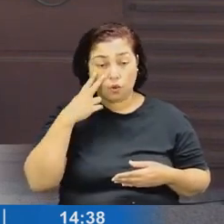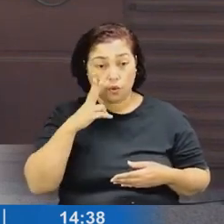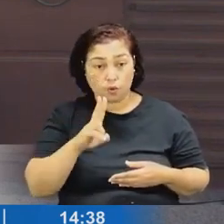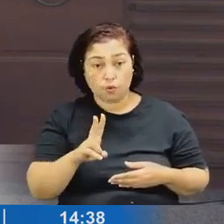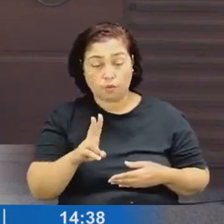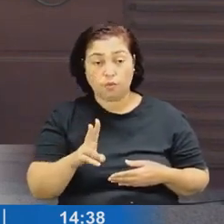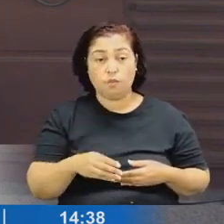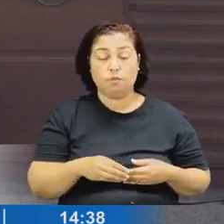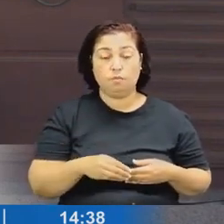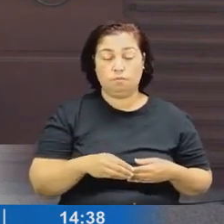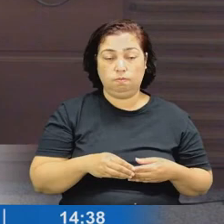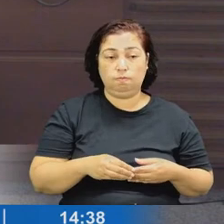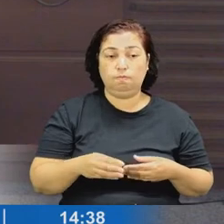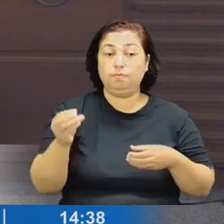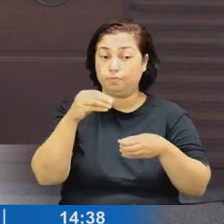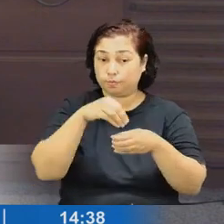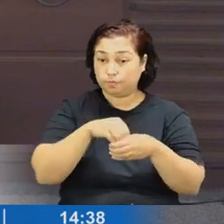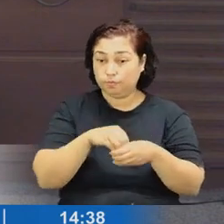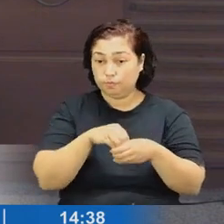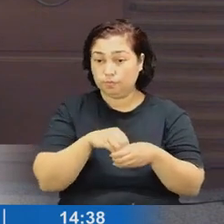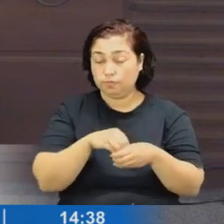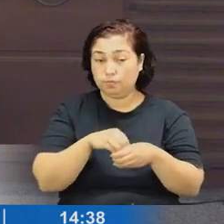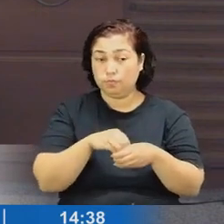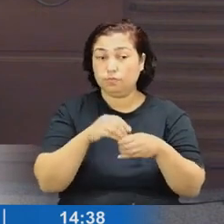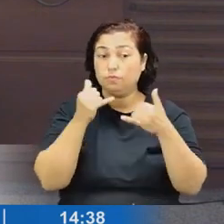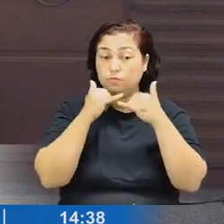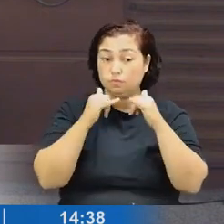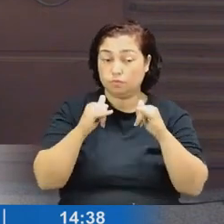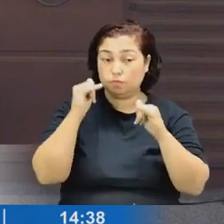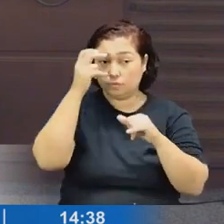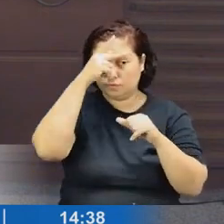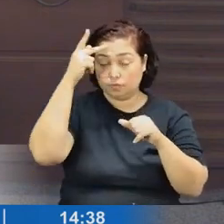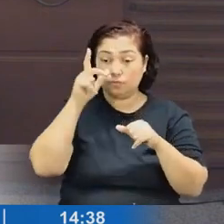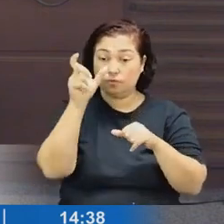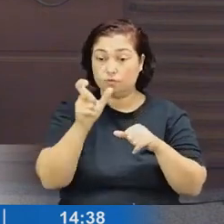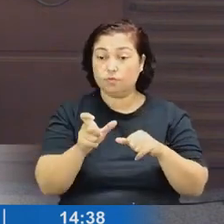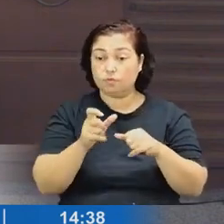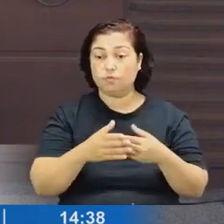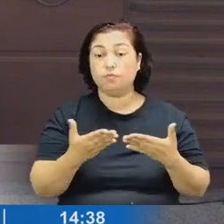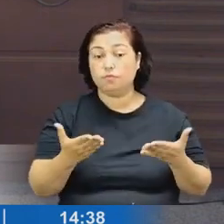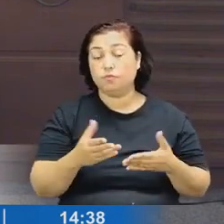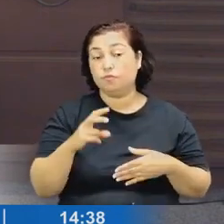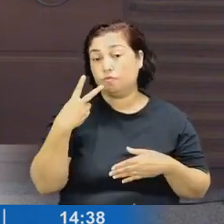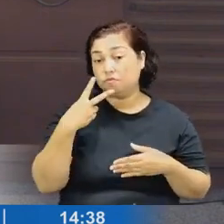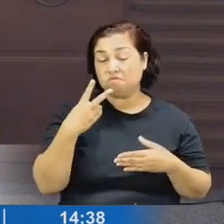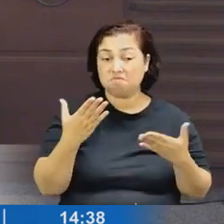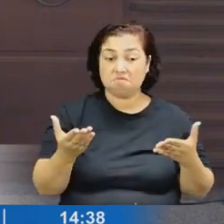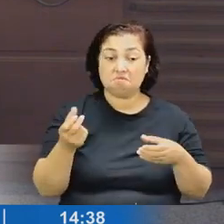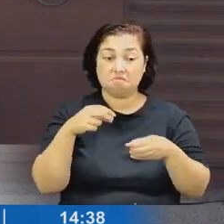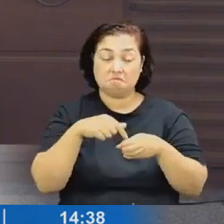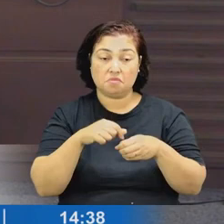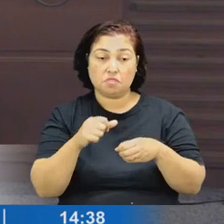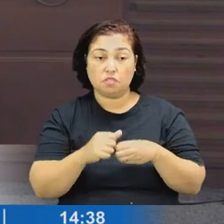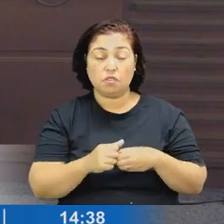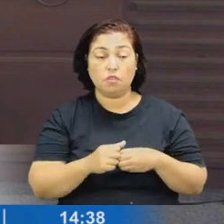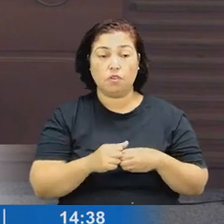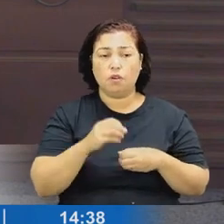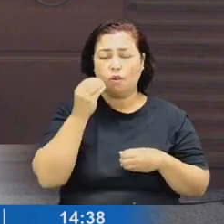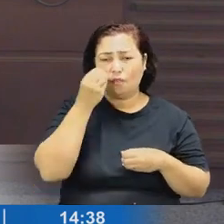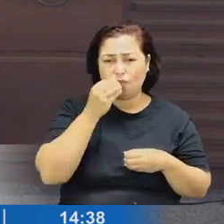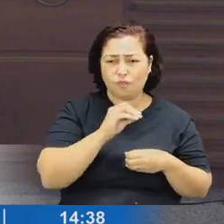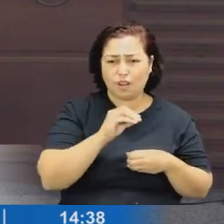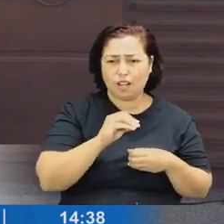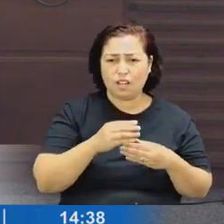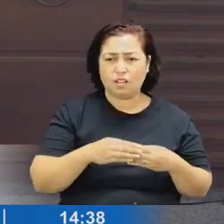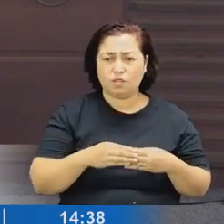conteúdo realmente está chegando no público certo porque se você investiu 2000 e você teve uma um retorno fraco de cliques né